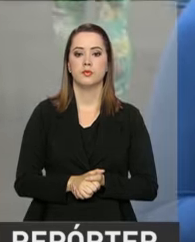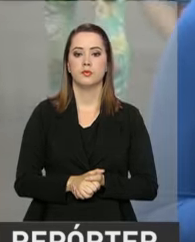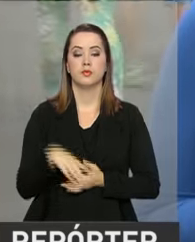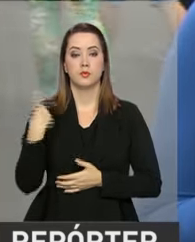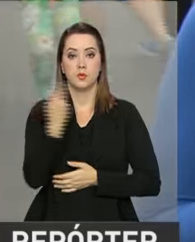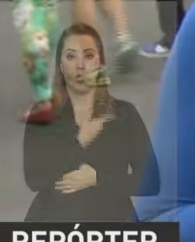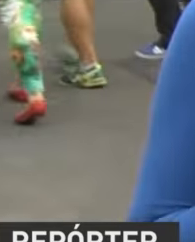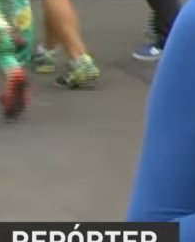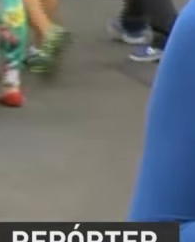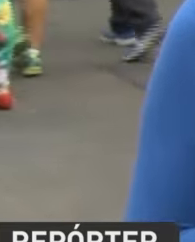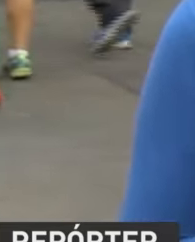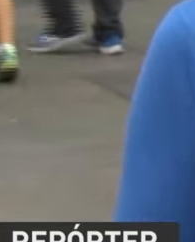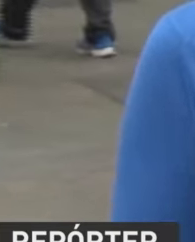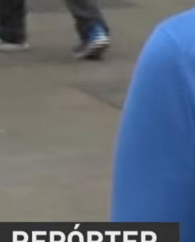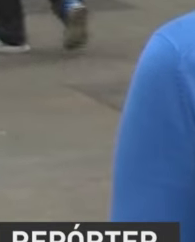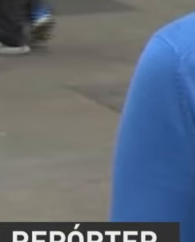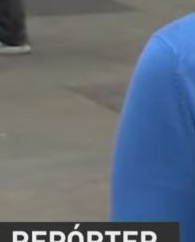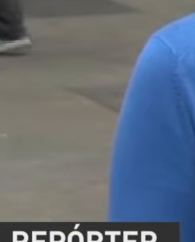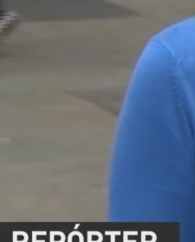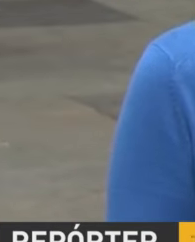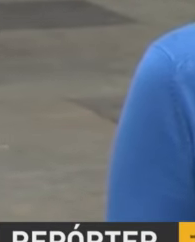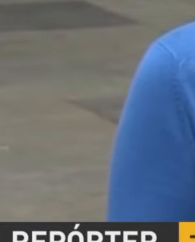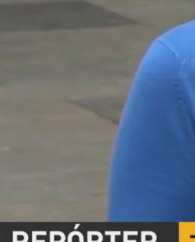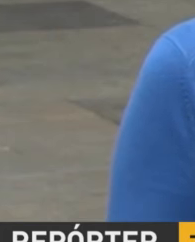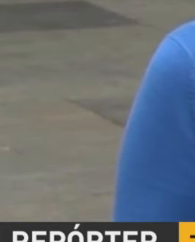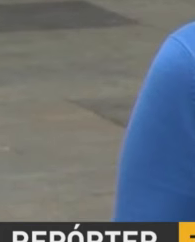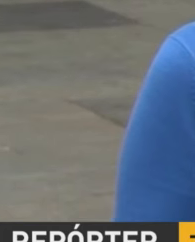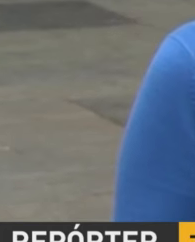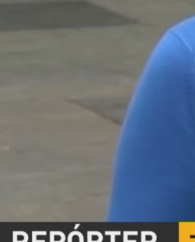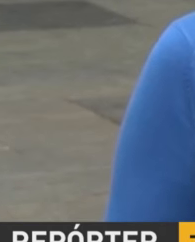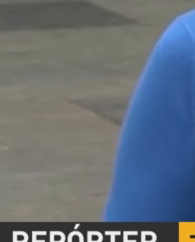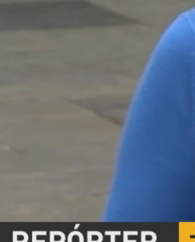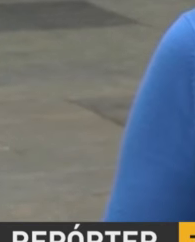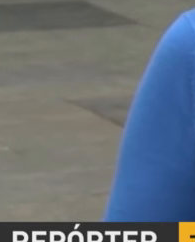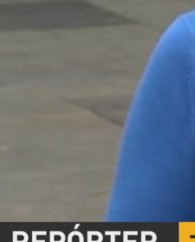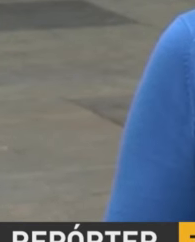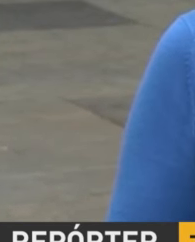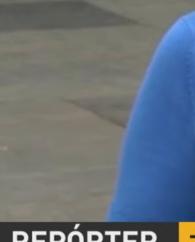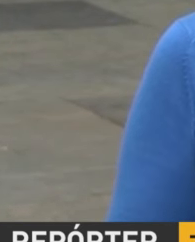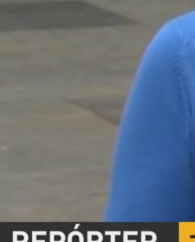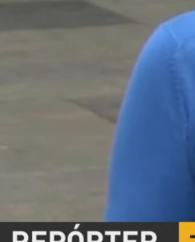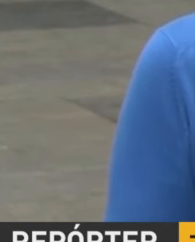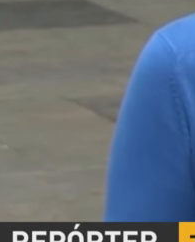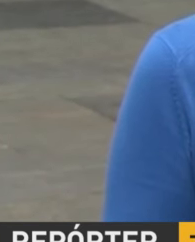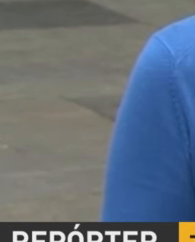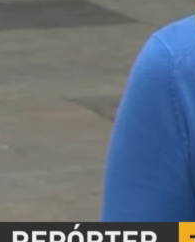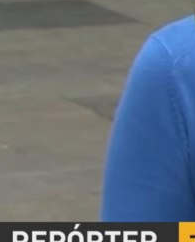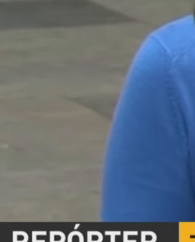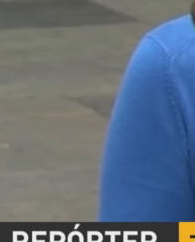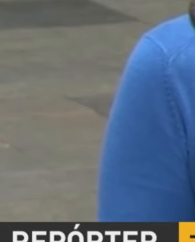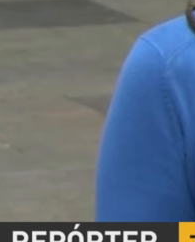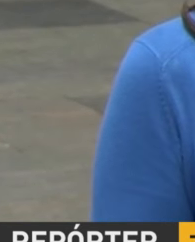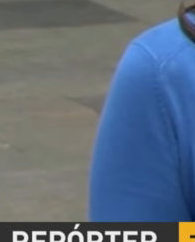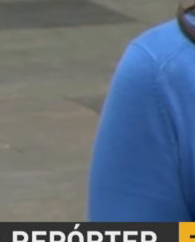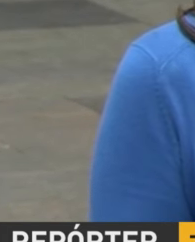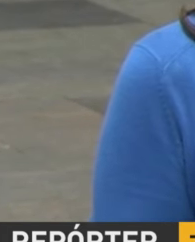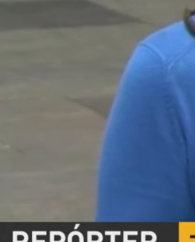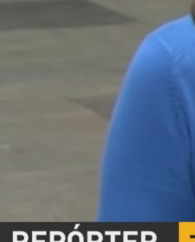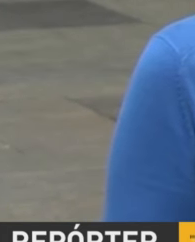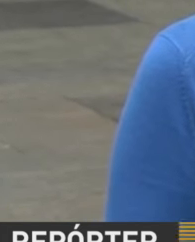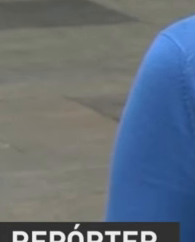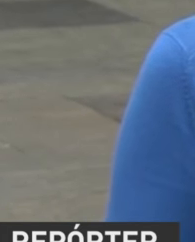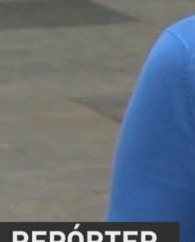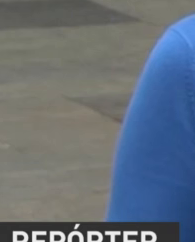Nós resolvemos testar o aplicativo Turismo Acessível. Entre os vários lugares avaliados aqui no Rio de Janeiro, está o Centro de Tradições